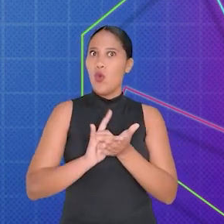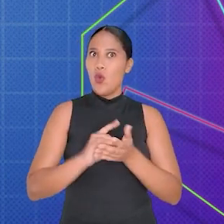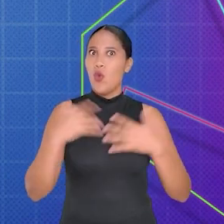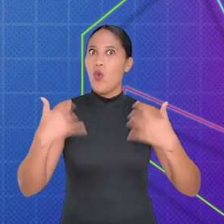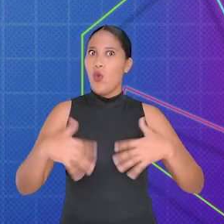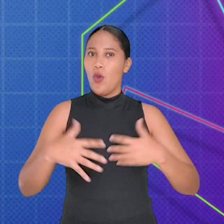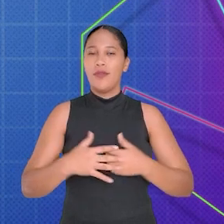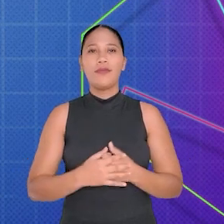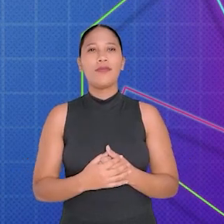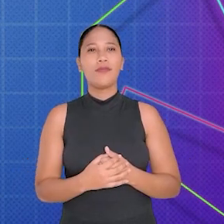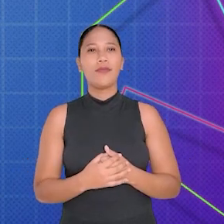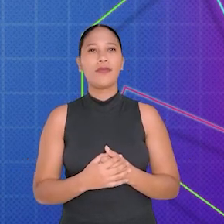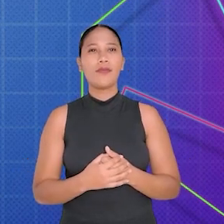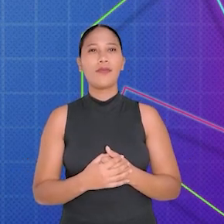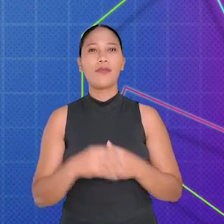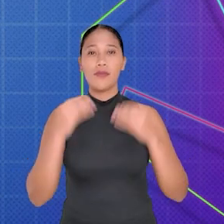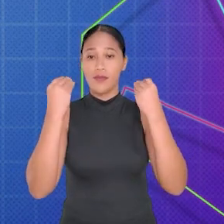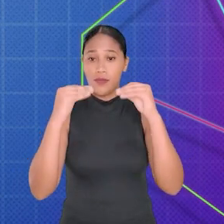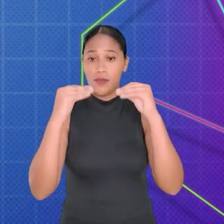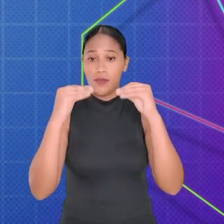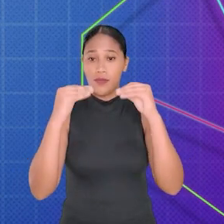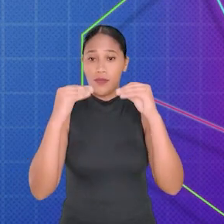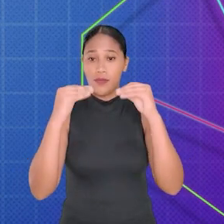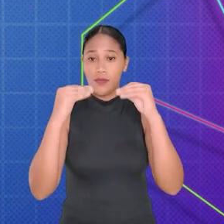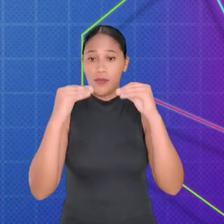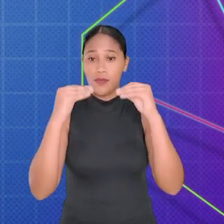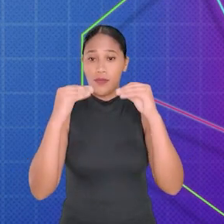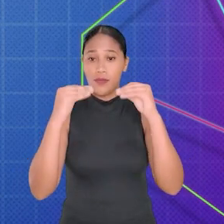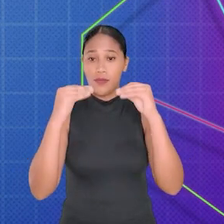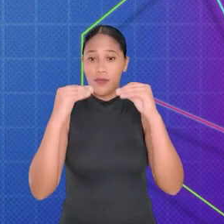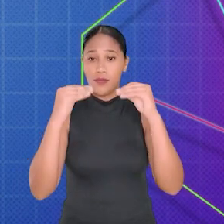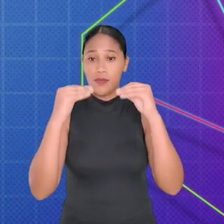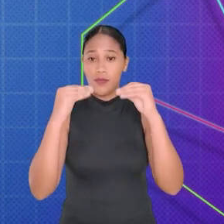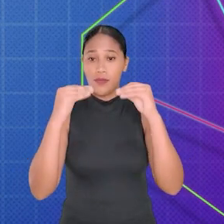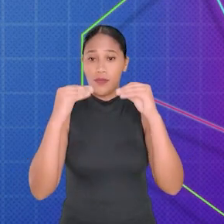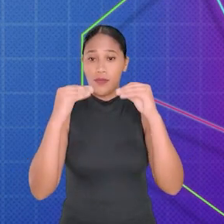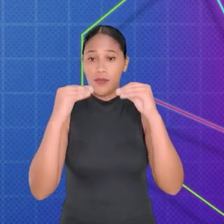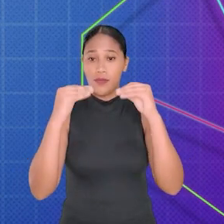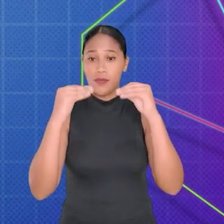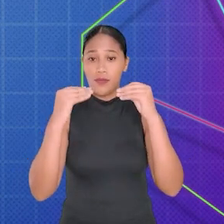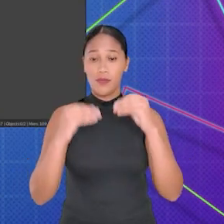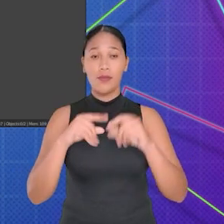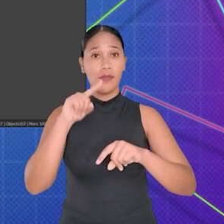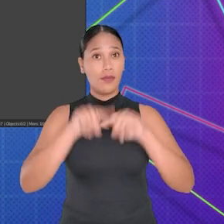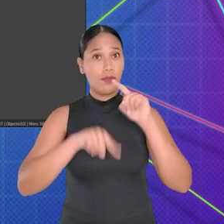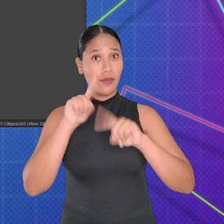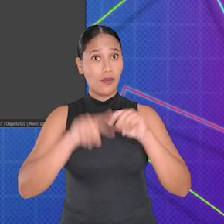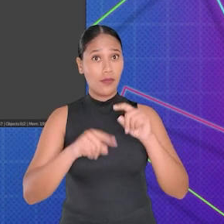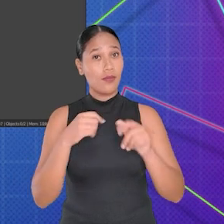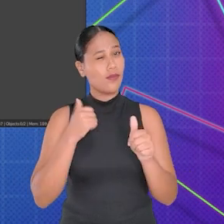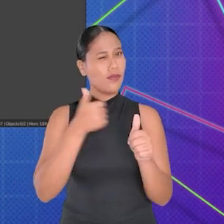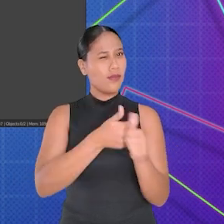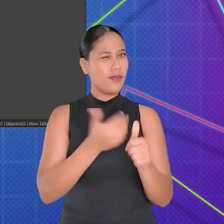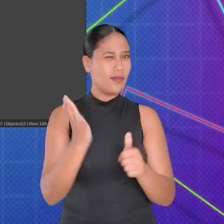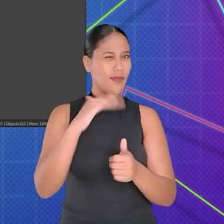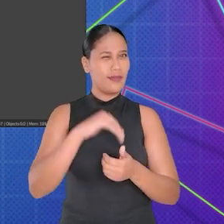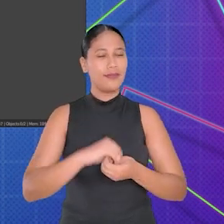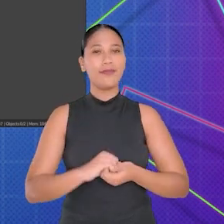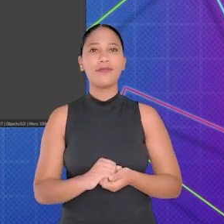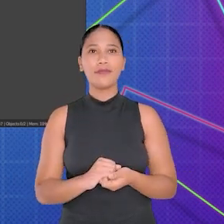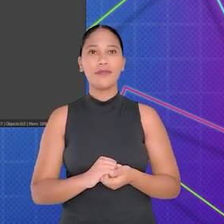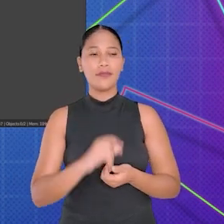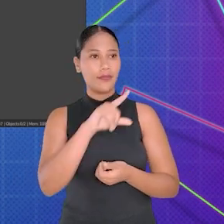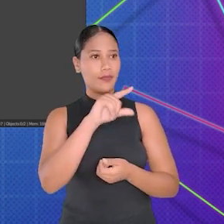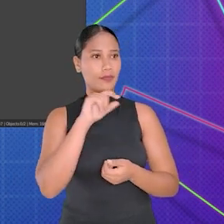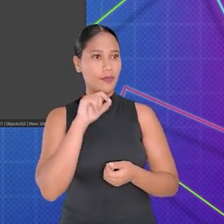luz nos objetos em Blender, siga os seguintes passos. Compartilhamento de tela. A professora vai descrever o passo a passo. Selecione o objeto no qual deseja adicionar